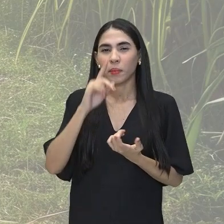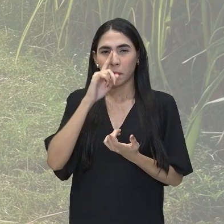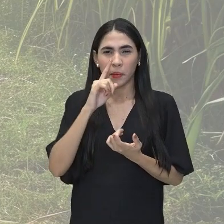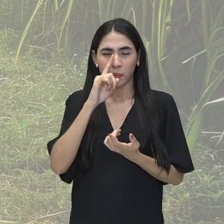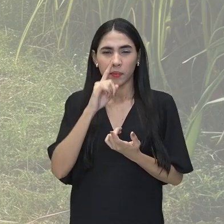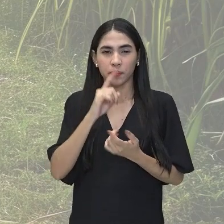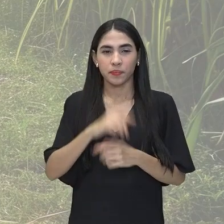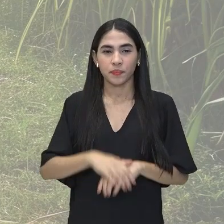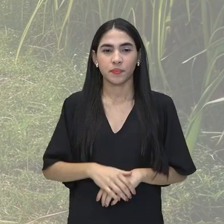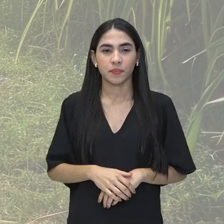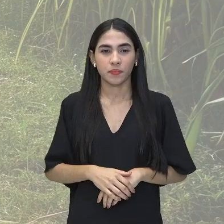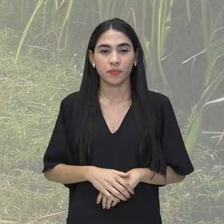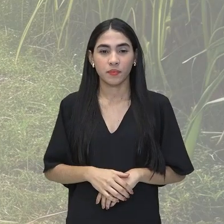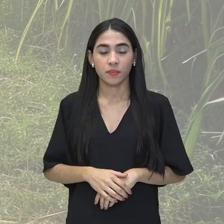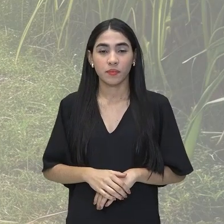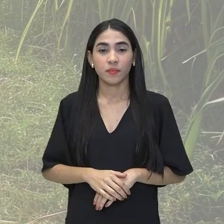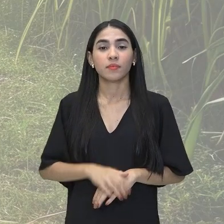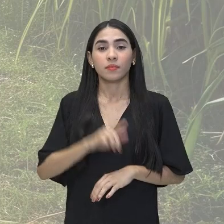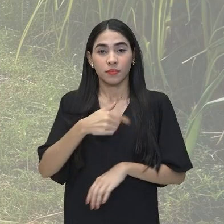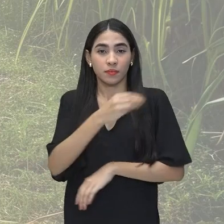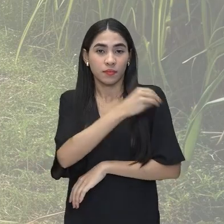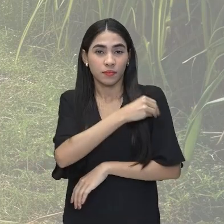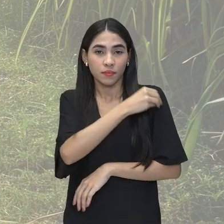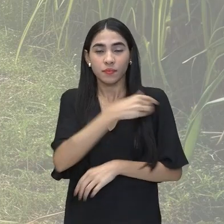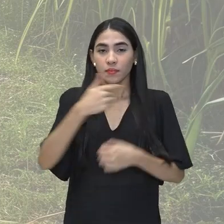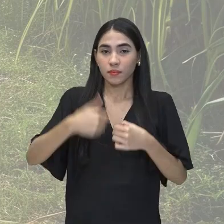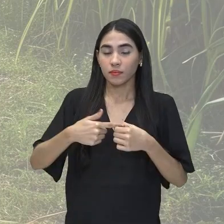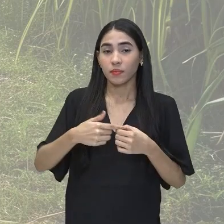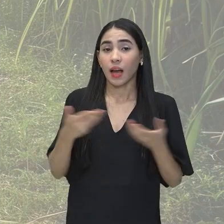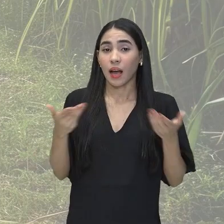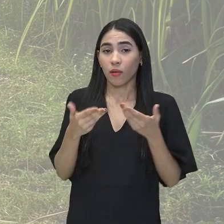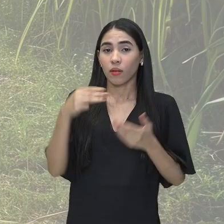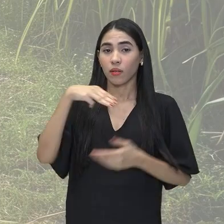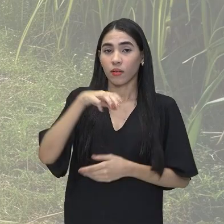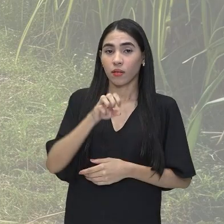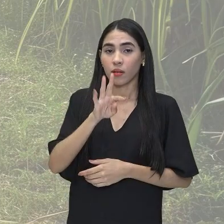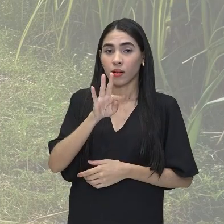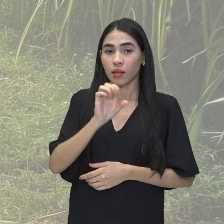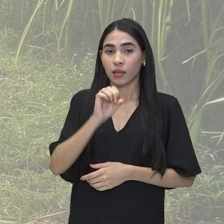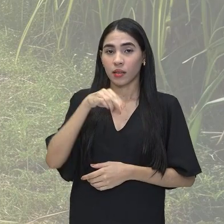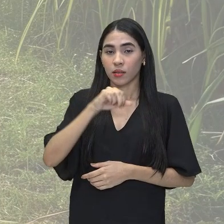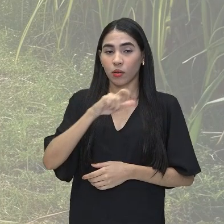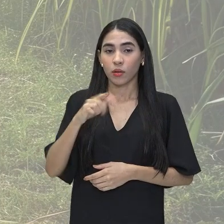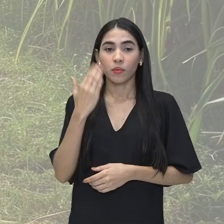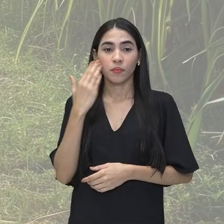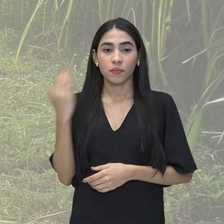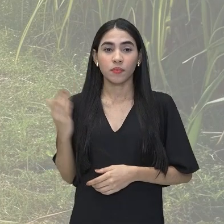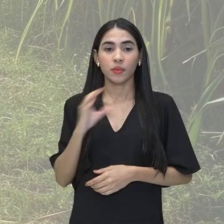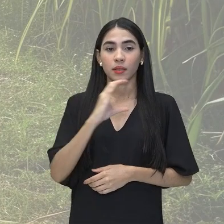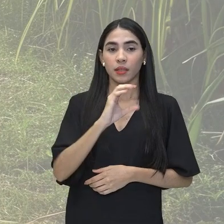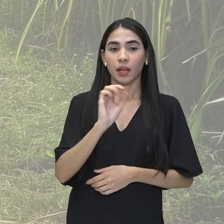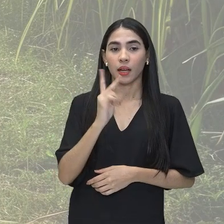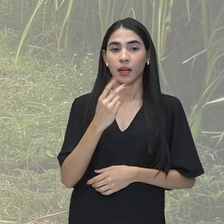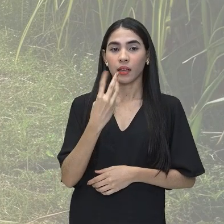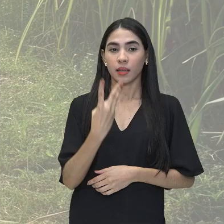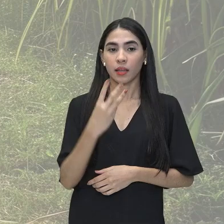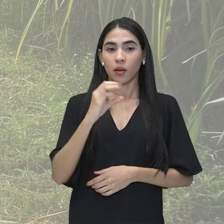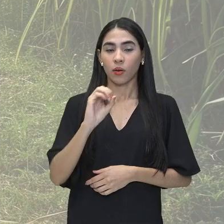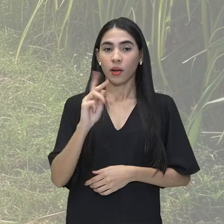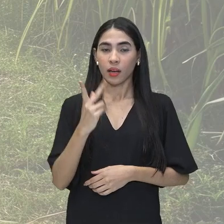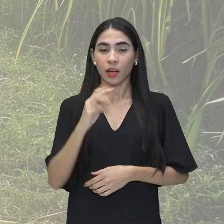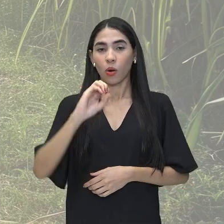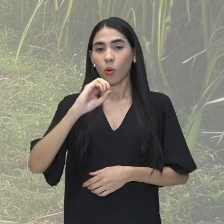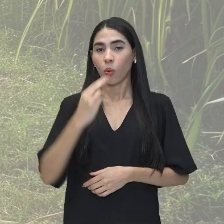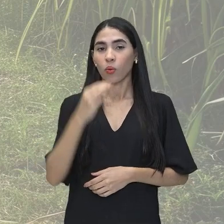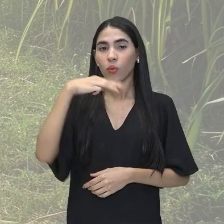isso, ok? Esse é o etanol. E o metanol? O metanol é esse aqui, que é o CH3, OH ou álcool metílico,